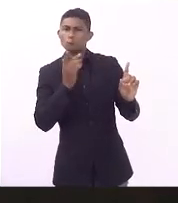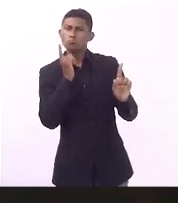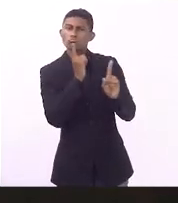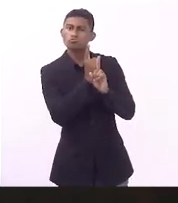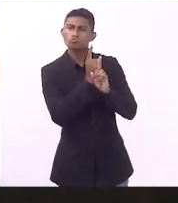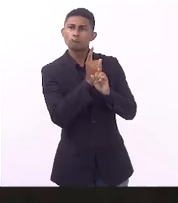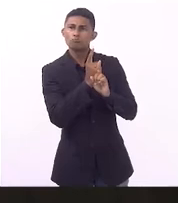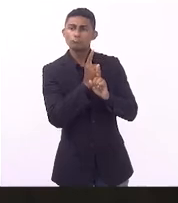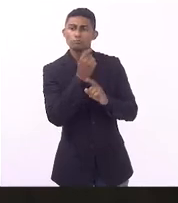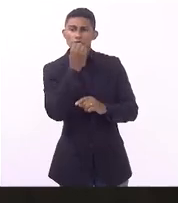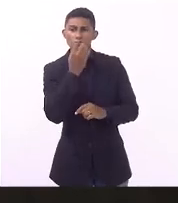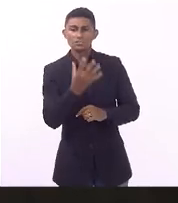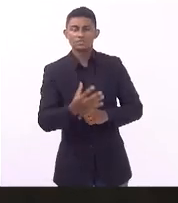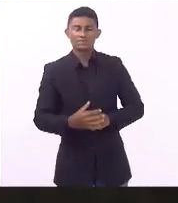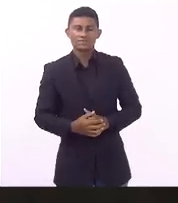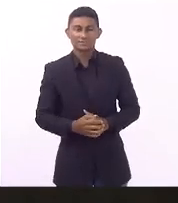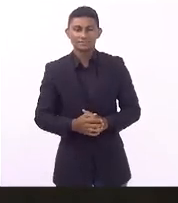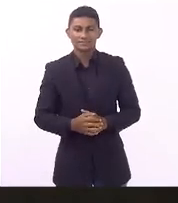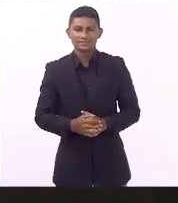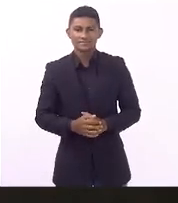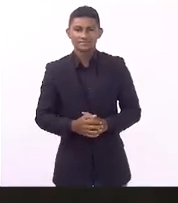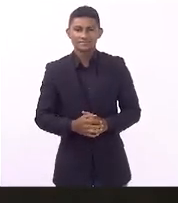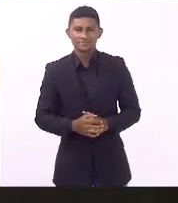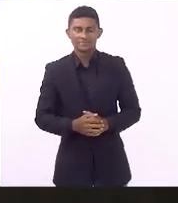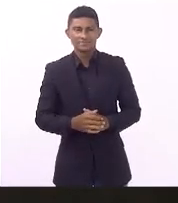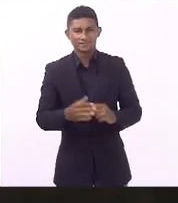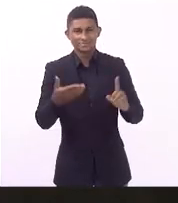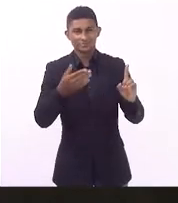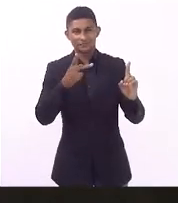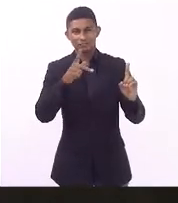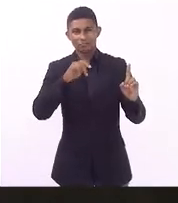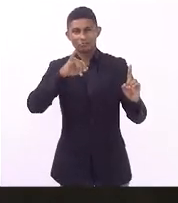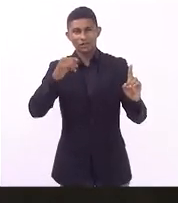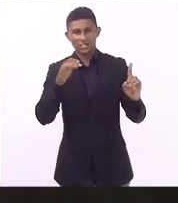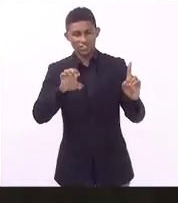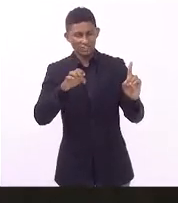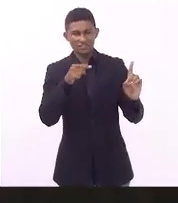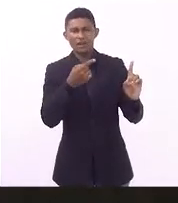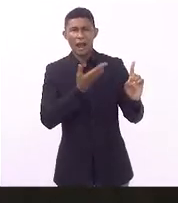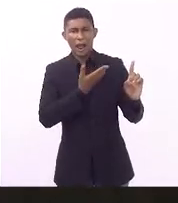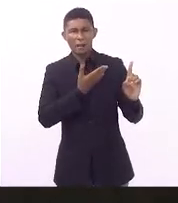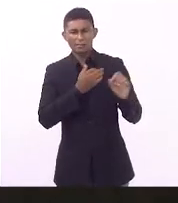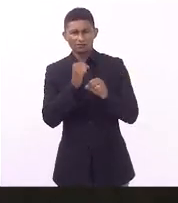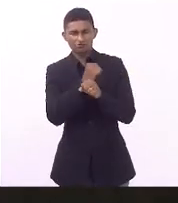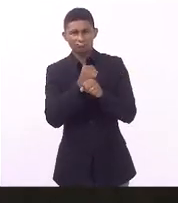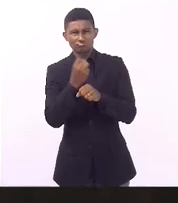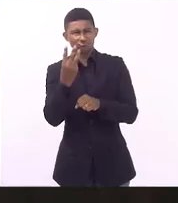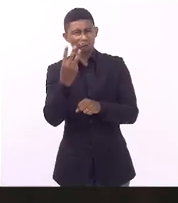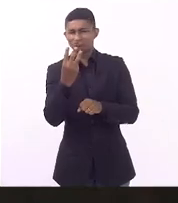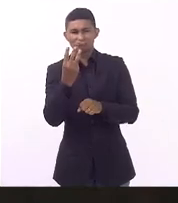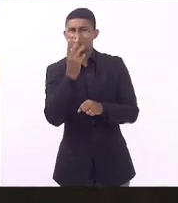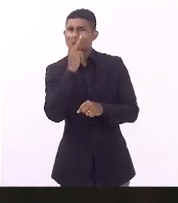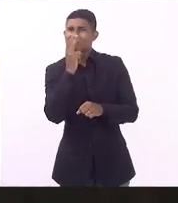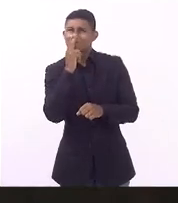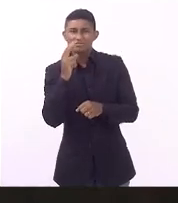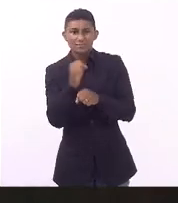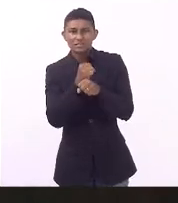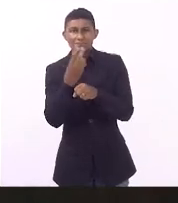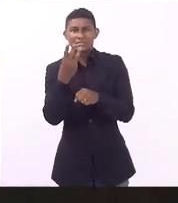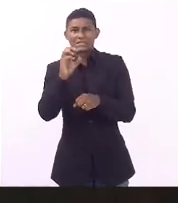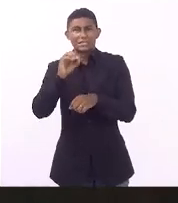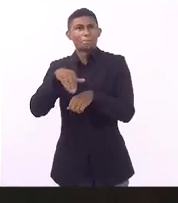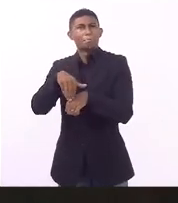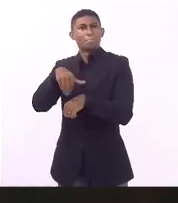nos conhecemos. O Pagé é como se fosse um amigo não de 3 anos, mas de 30 ou mais.